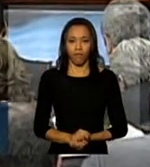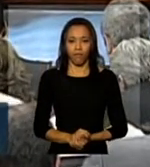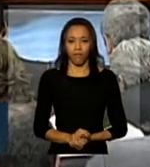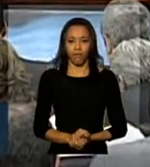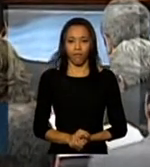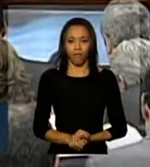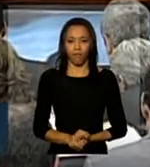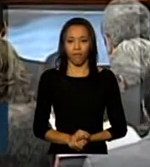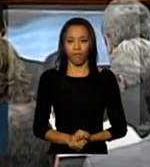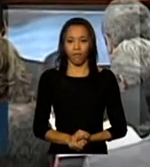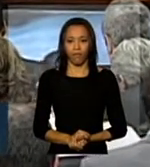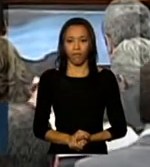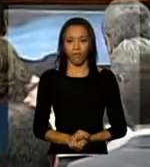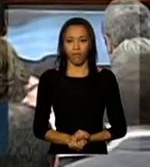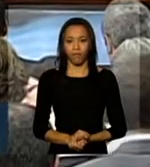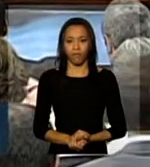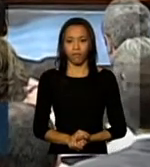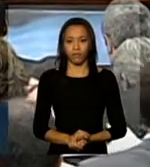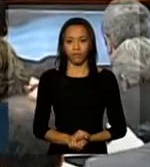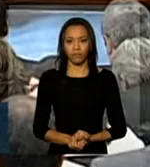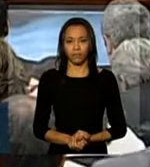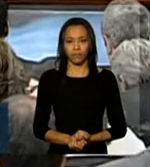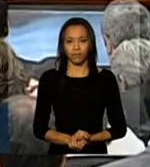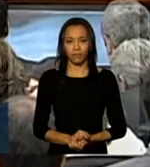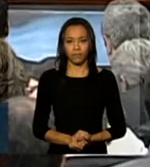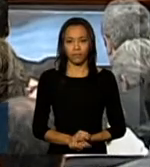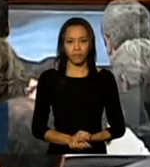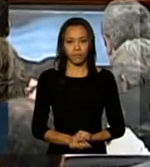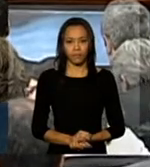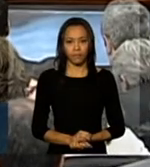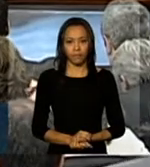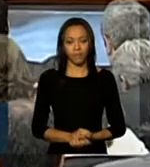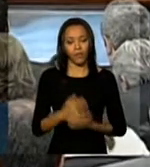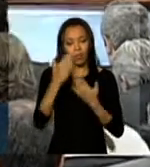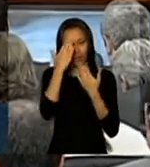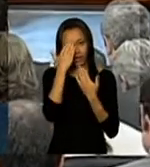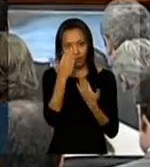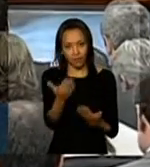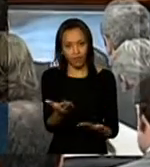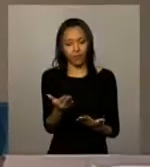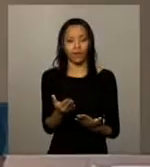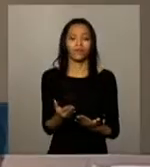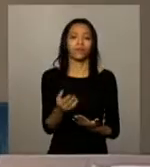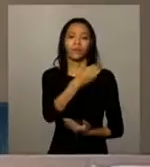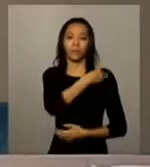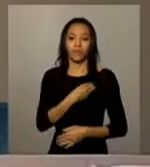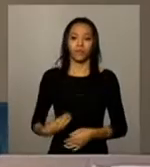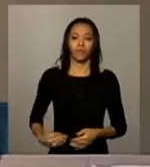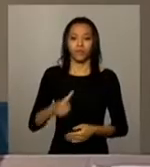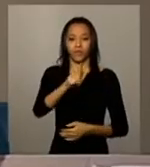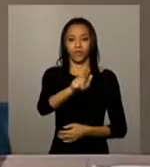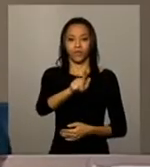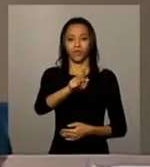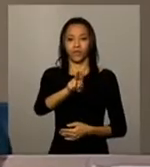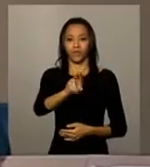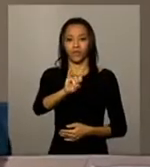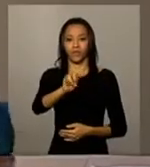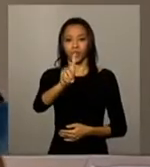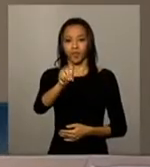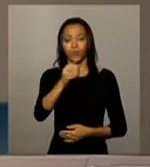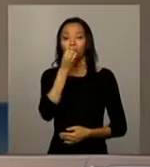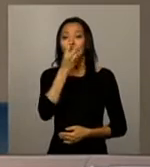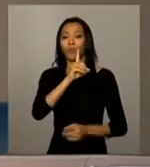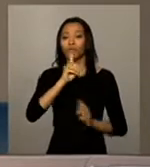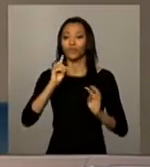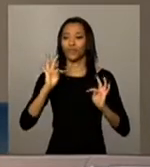Está funcionando, não? Alô? Alô? Está ok? Então, obrigada, ministro Guido. Bom dia a todos, as equipes